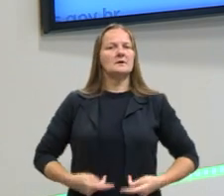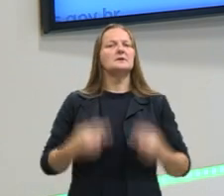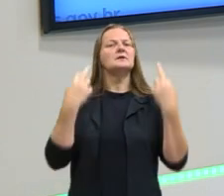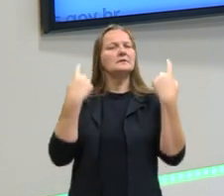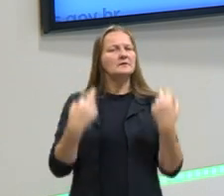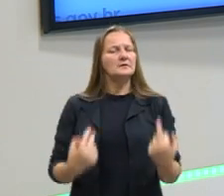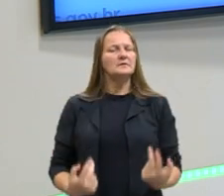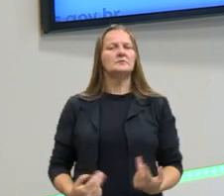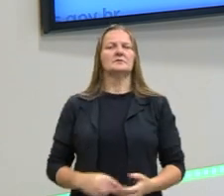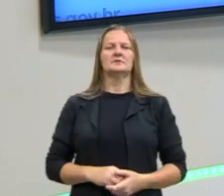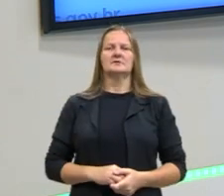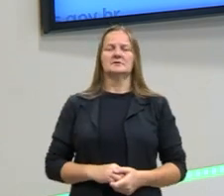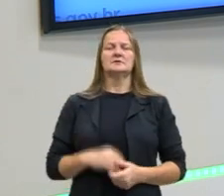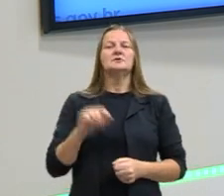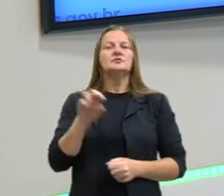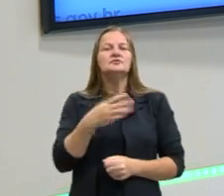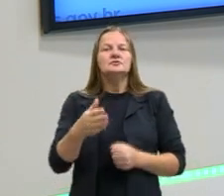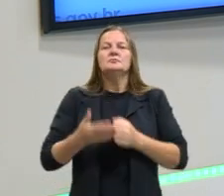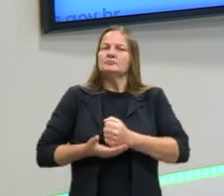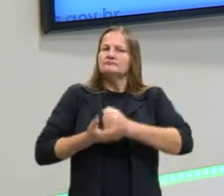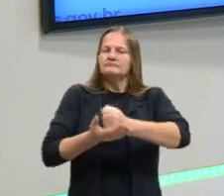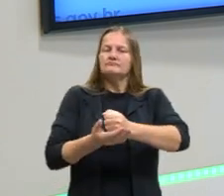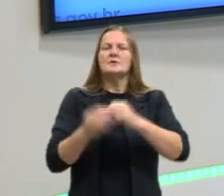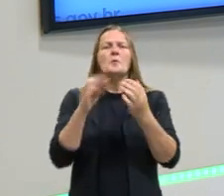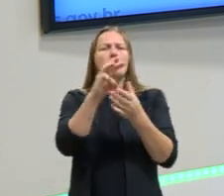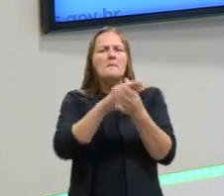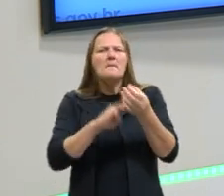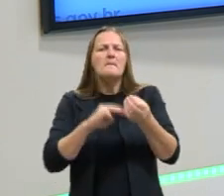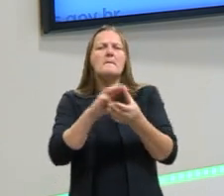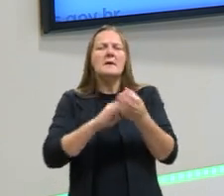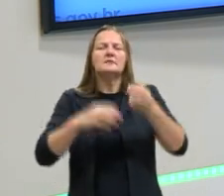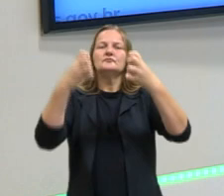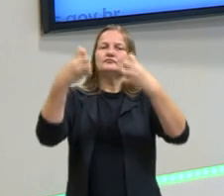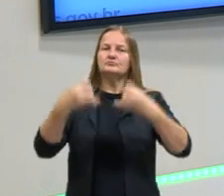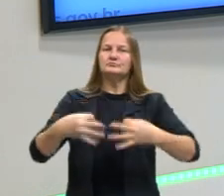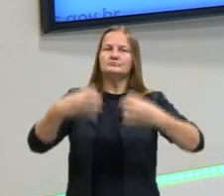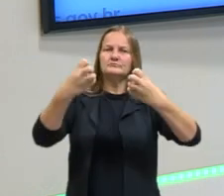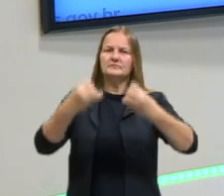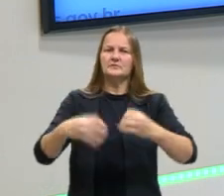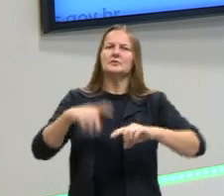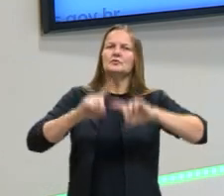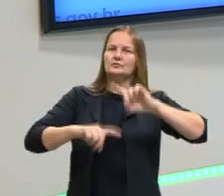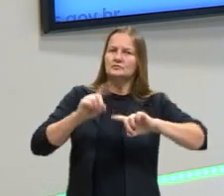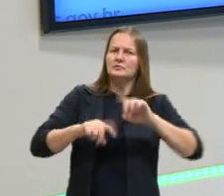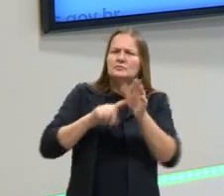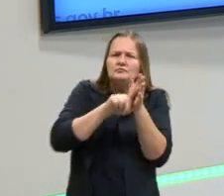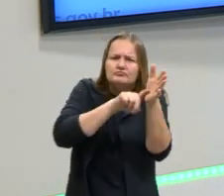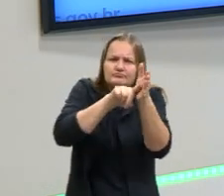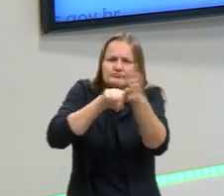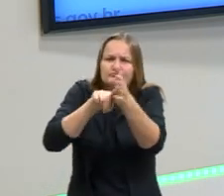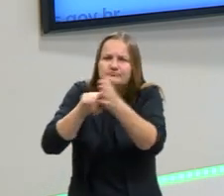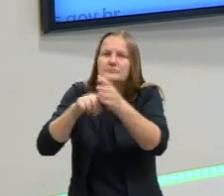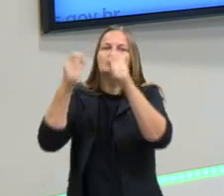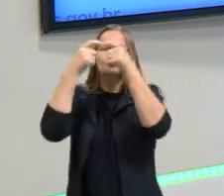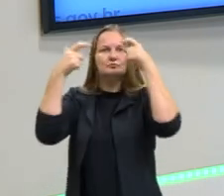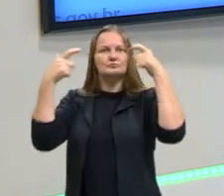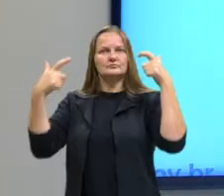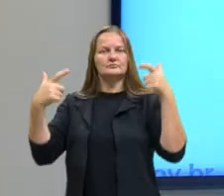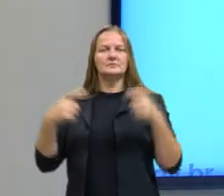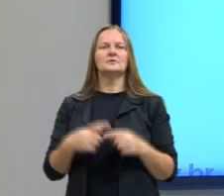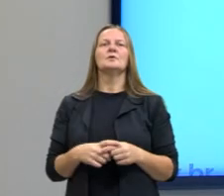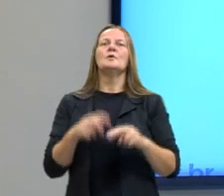naturais se baseia muito no método para explicar os seus objetos de pesquisa de conhecimento